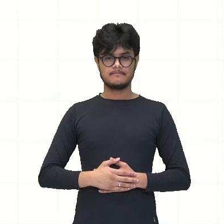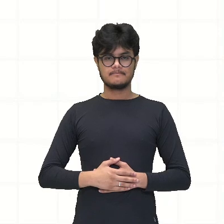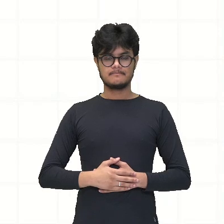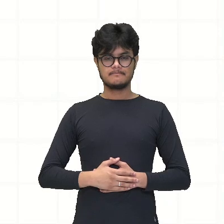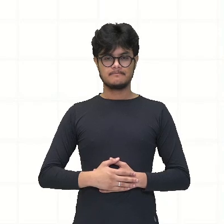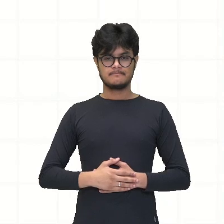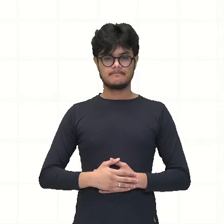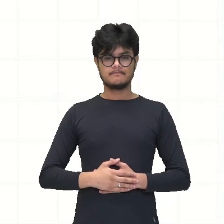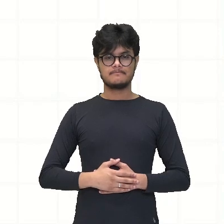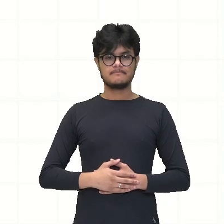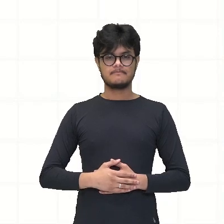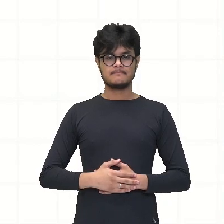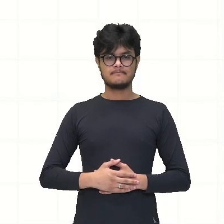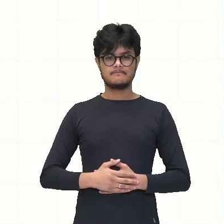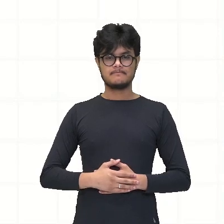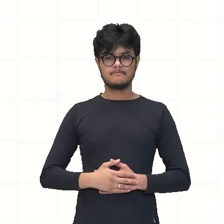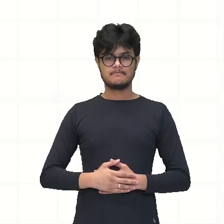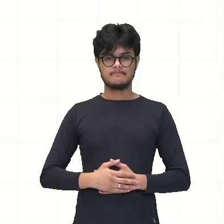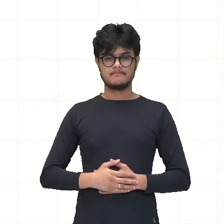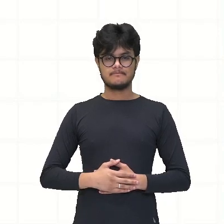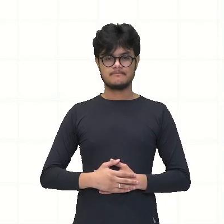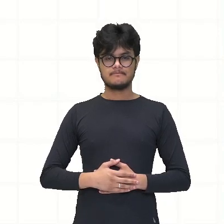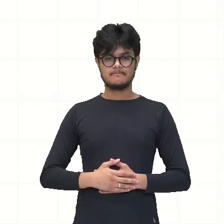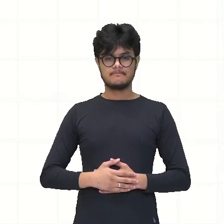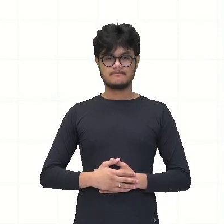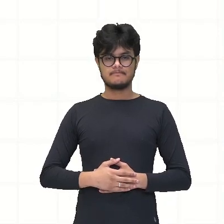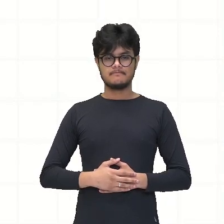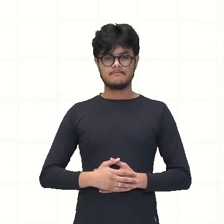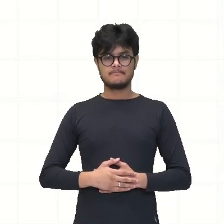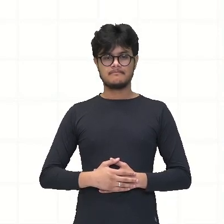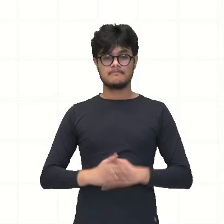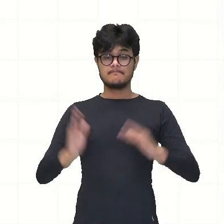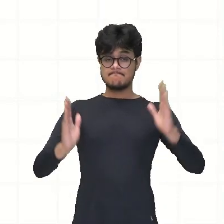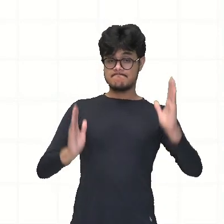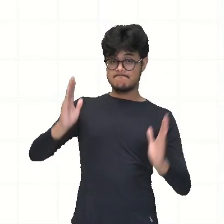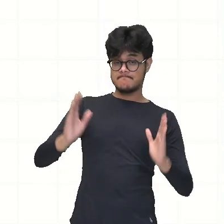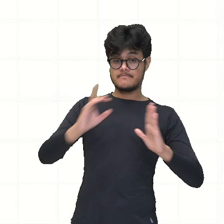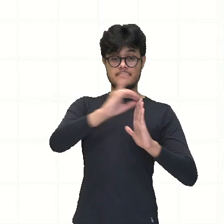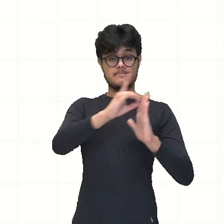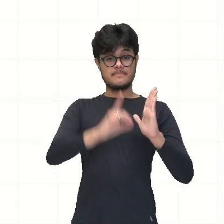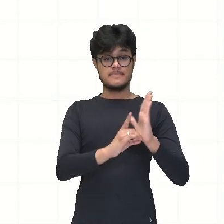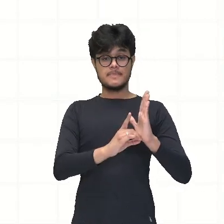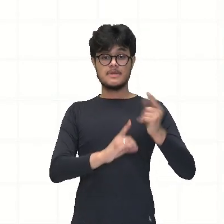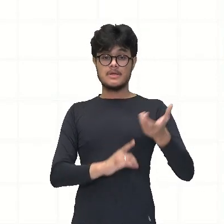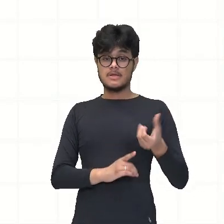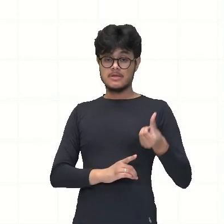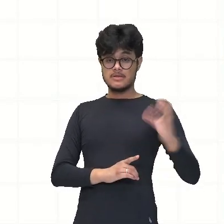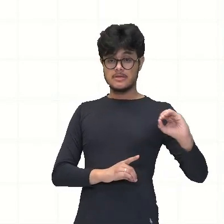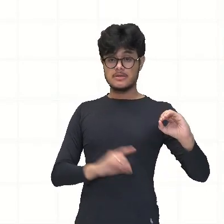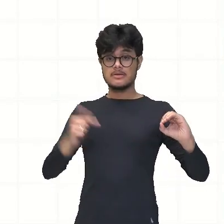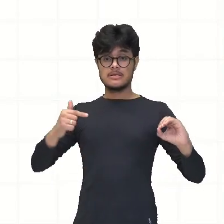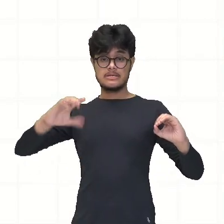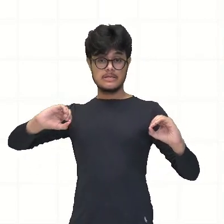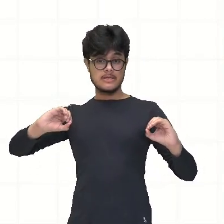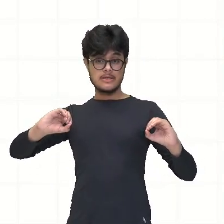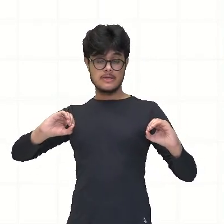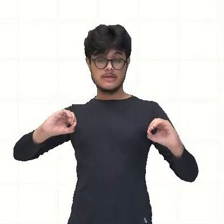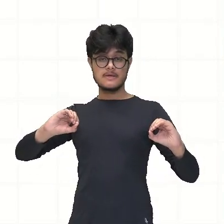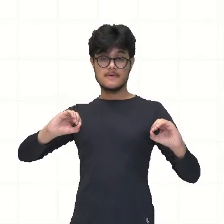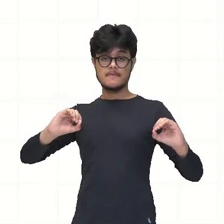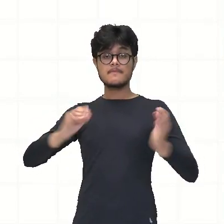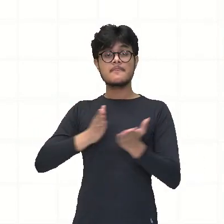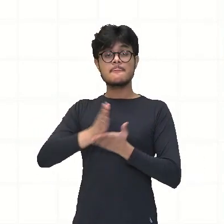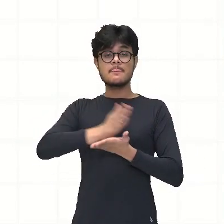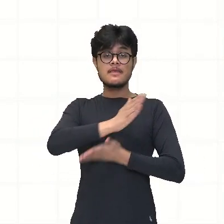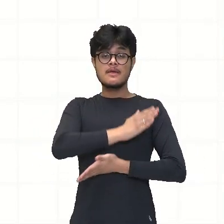Amazônia, para o Mato Grosso, tá bom? Já na década de 60 e 70 são as setinhas que estão na